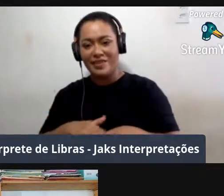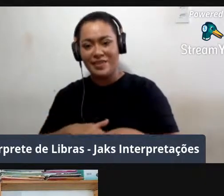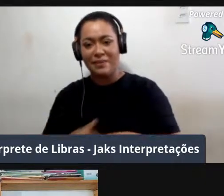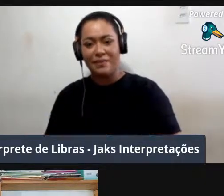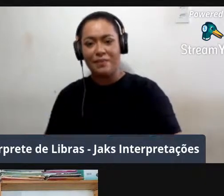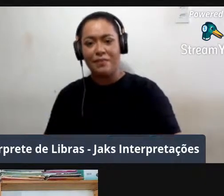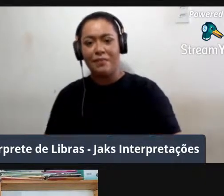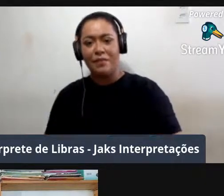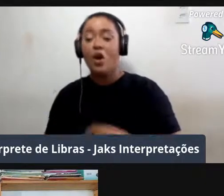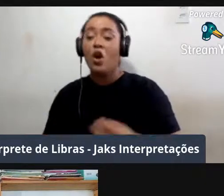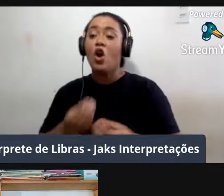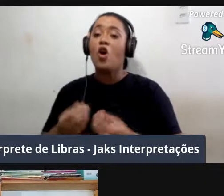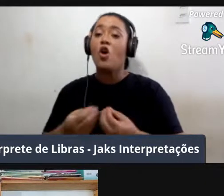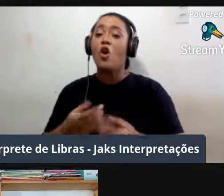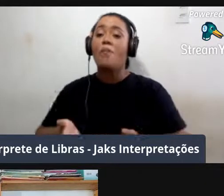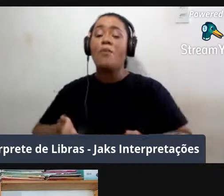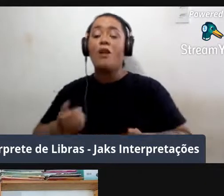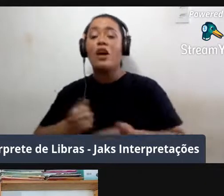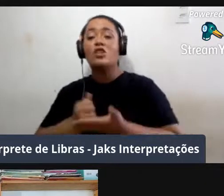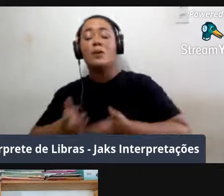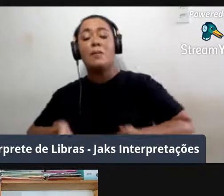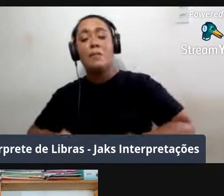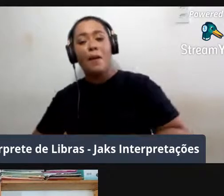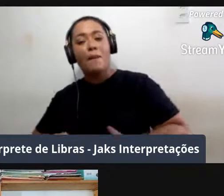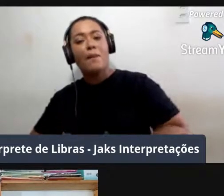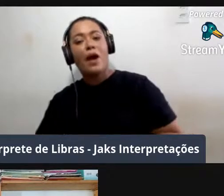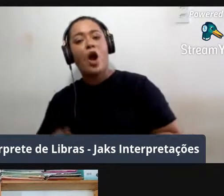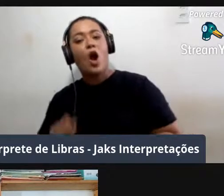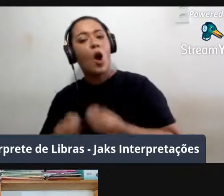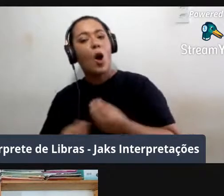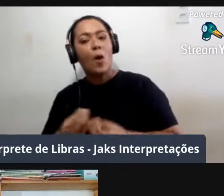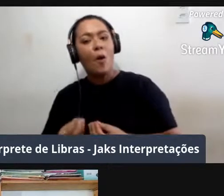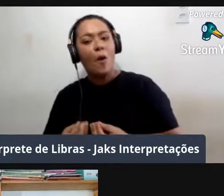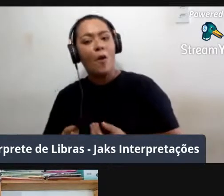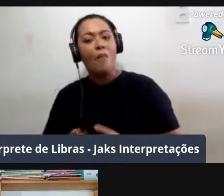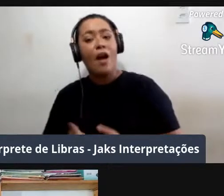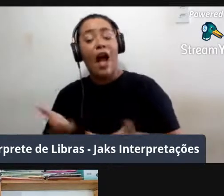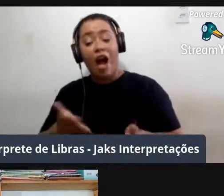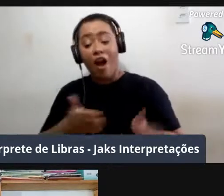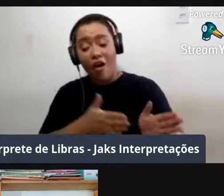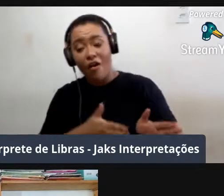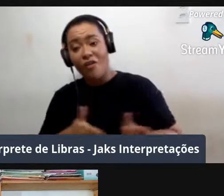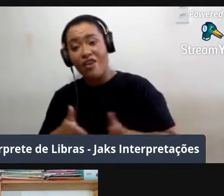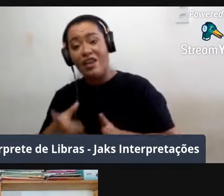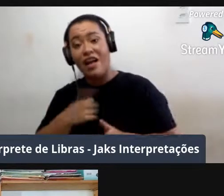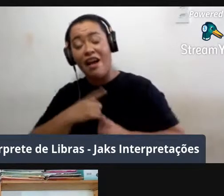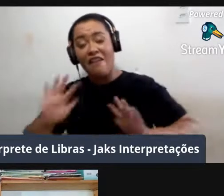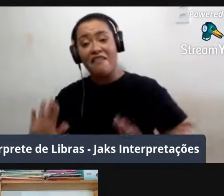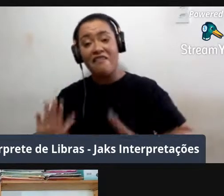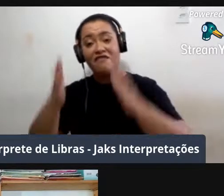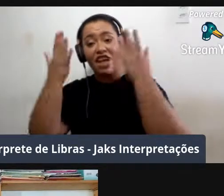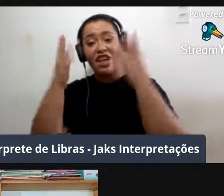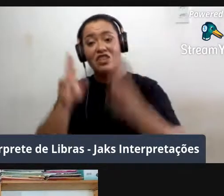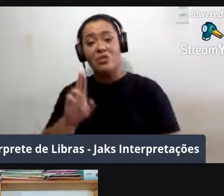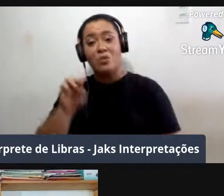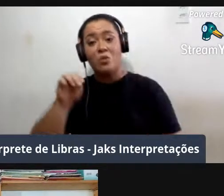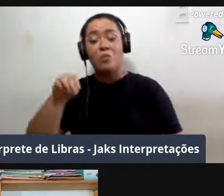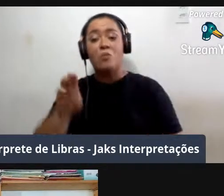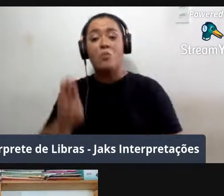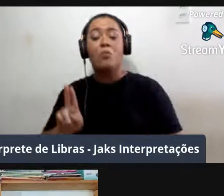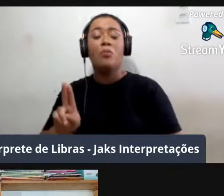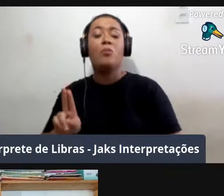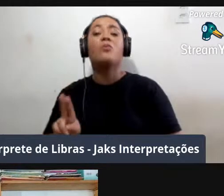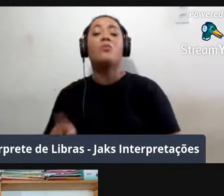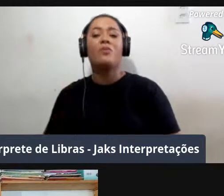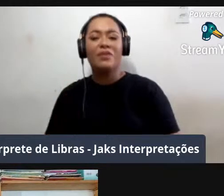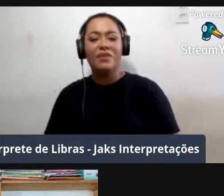aí? Esses últimos dias que teve a festa do Umbu, as mulheres, apareceu muito